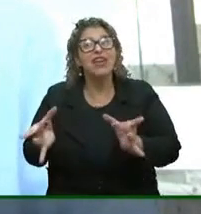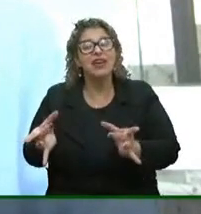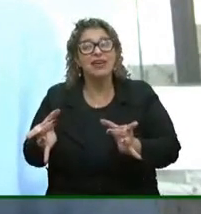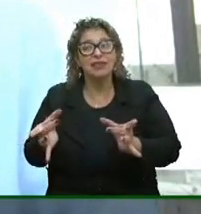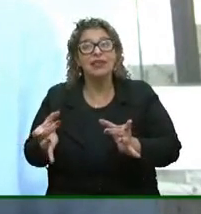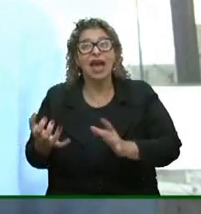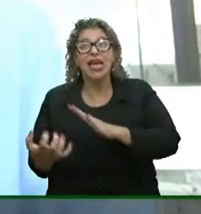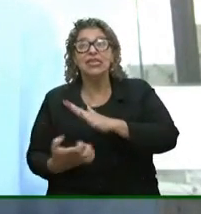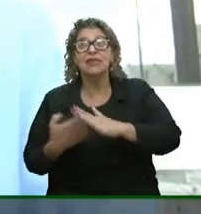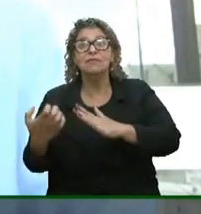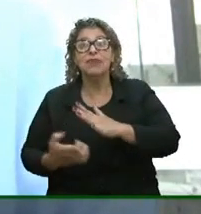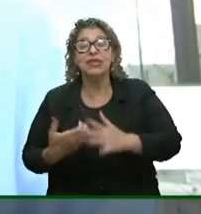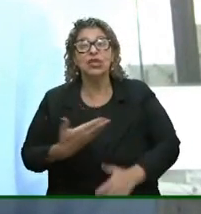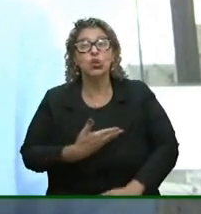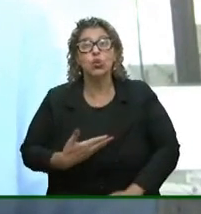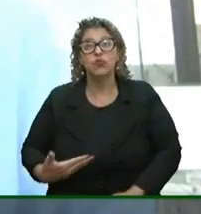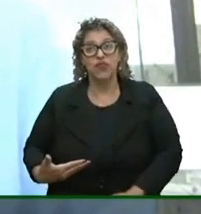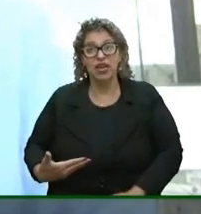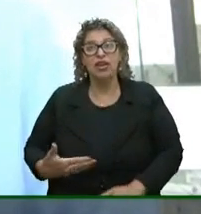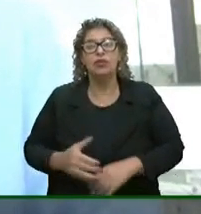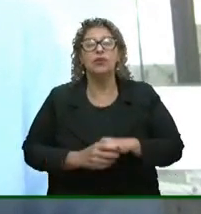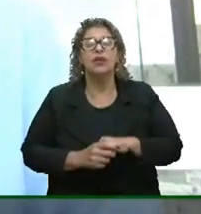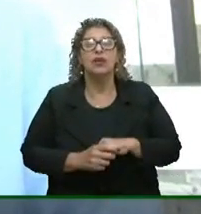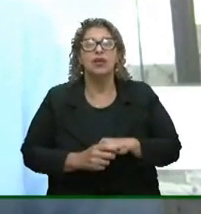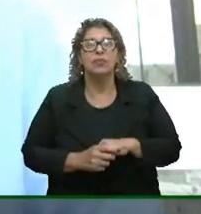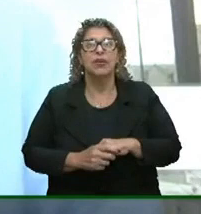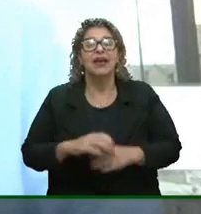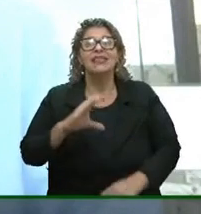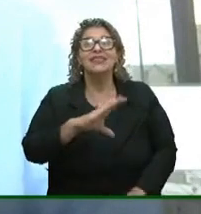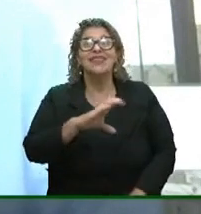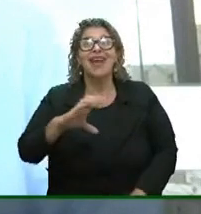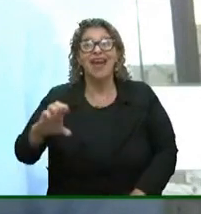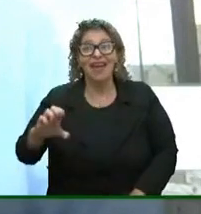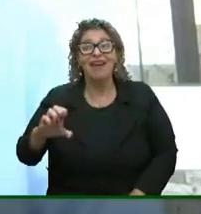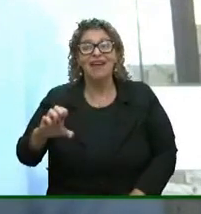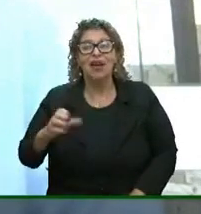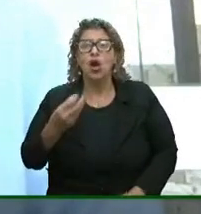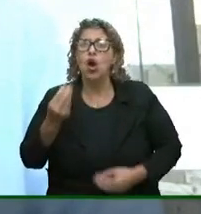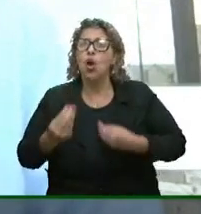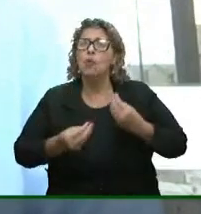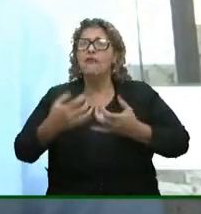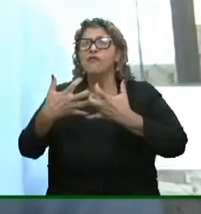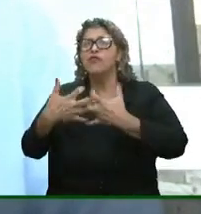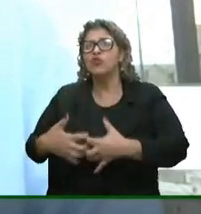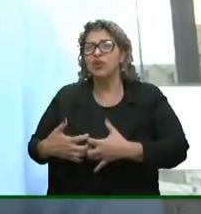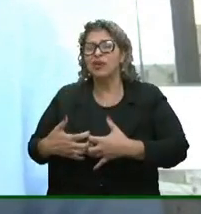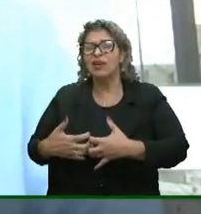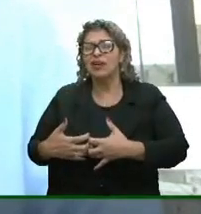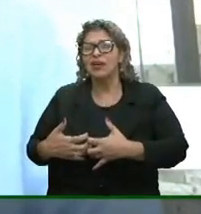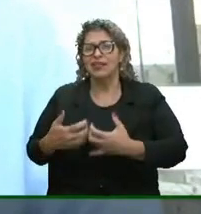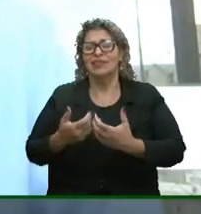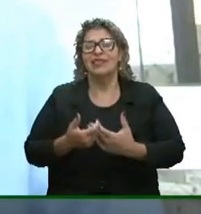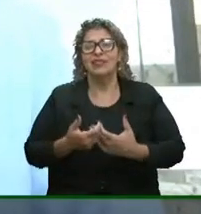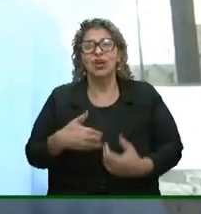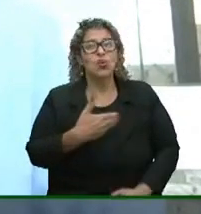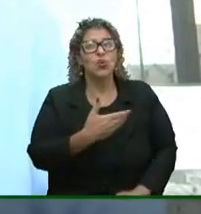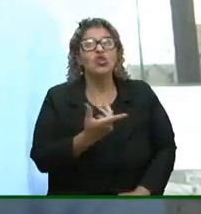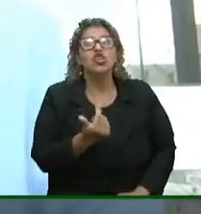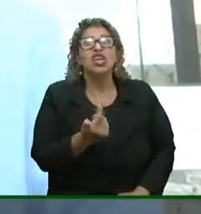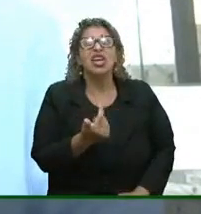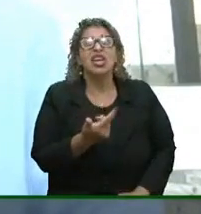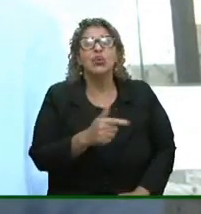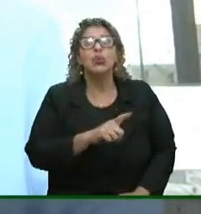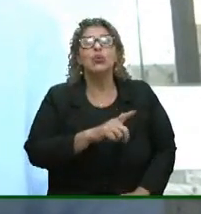como estão encaminhando a venda da CE distribuidora, o ônus vai ficar para o caixa público, não vai